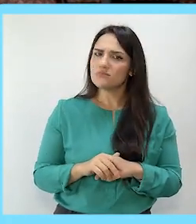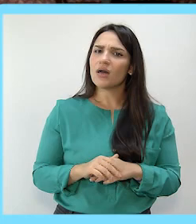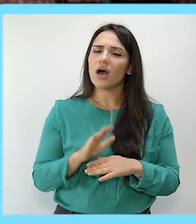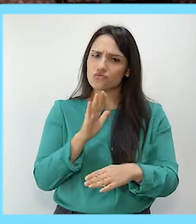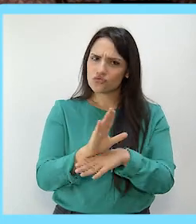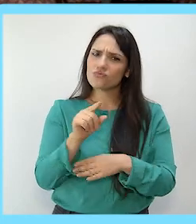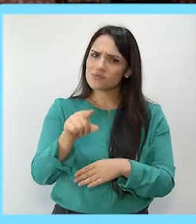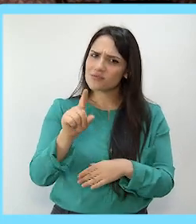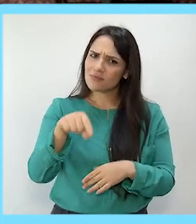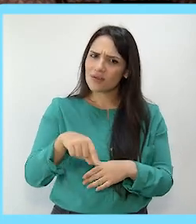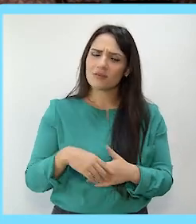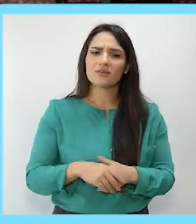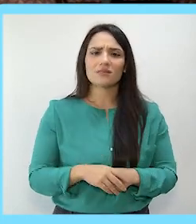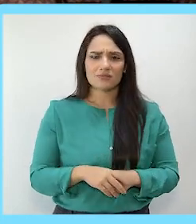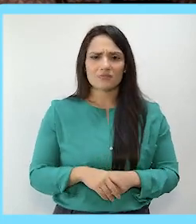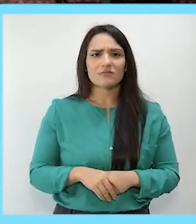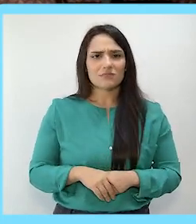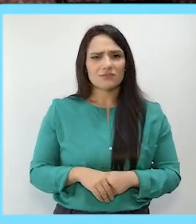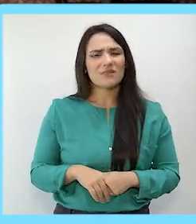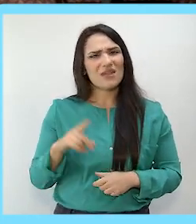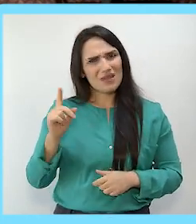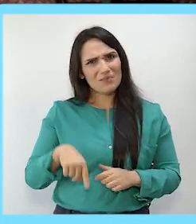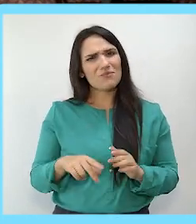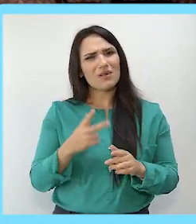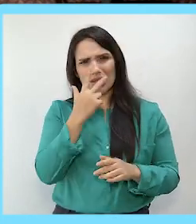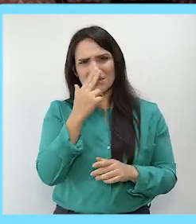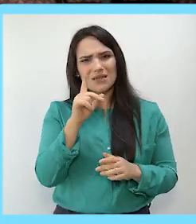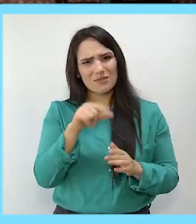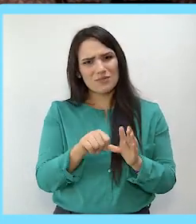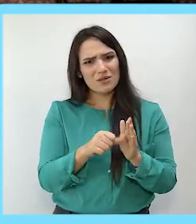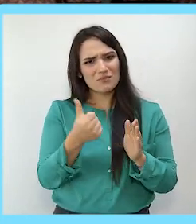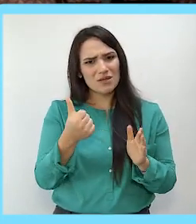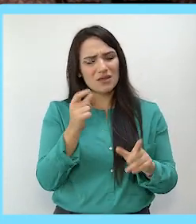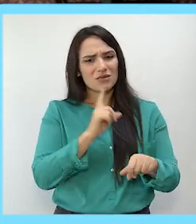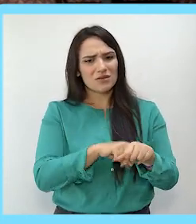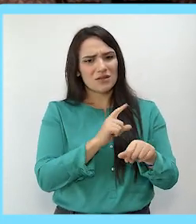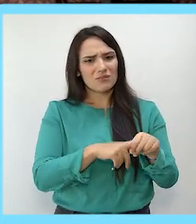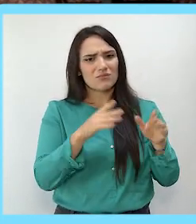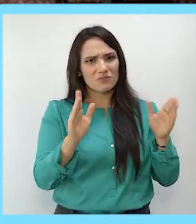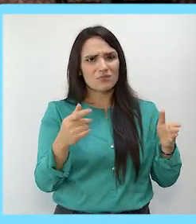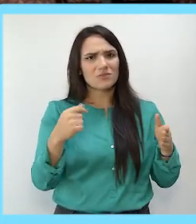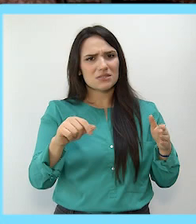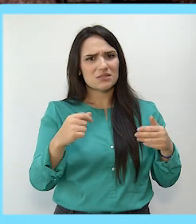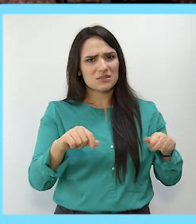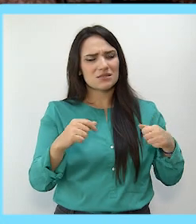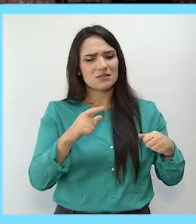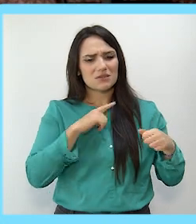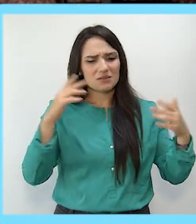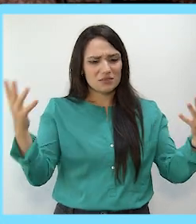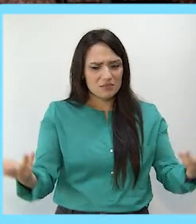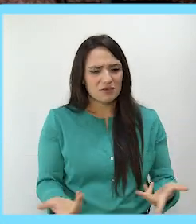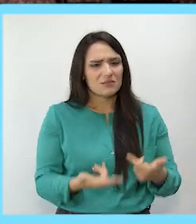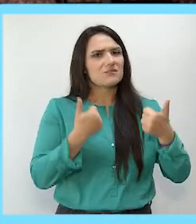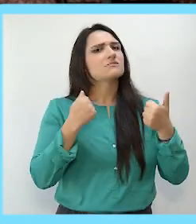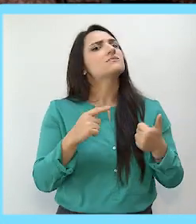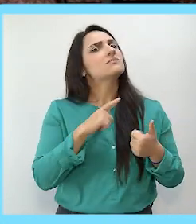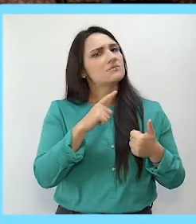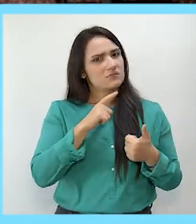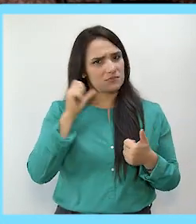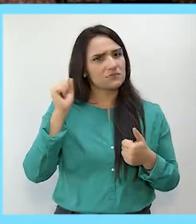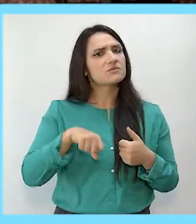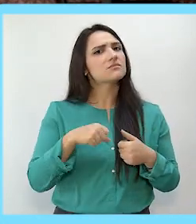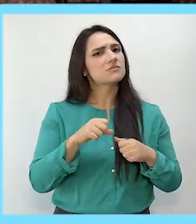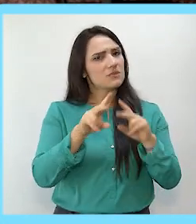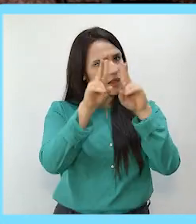do Estado, né? Sim. Porque o concurso de vocês tem que ter, na primeira fase, acho que tem que ter um conhecimento... Bem amplo. Bem amplo, todas as matérias. E cai trabalhista também no